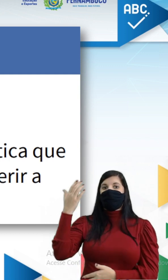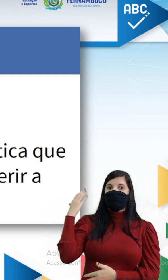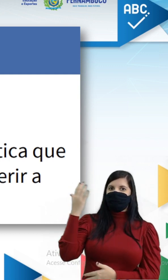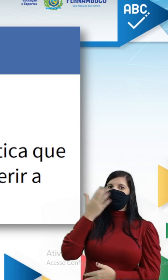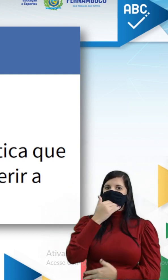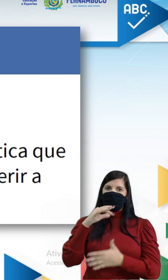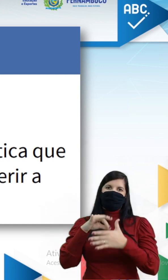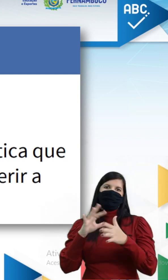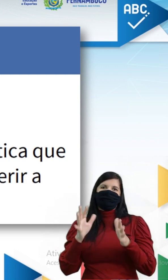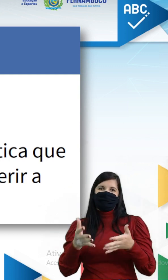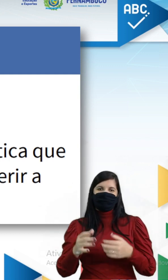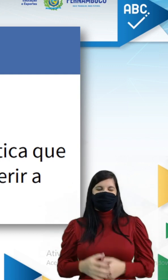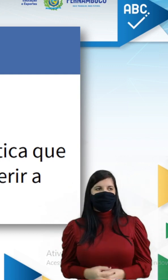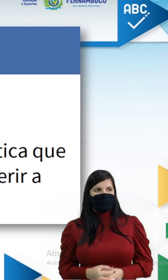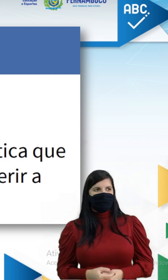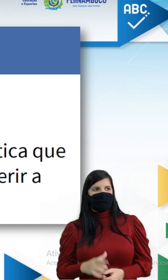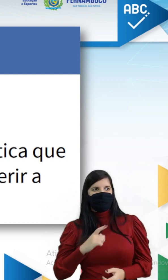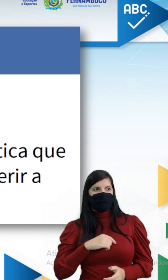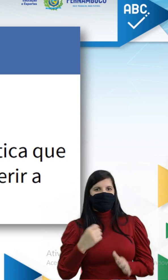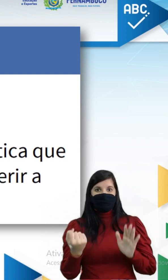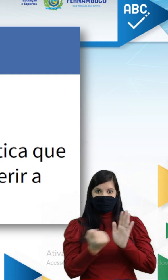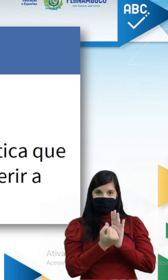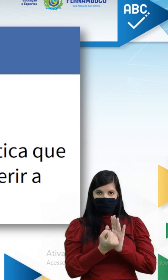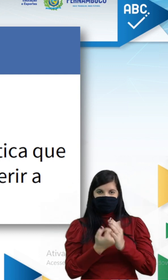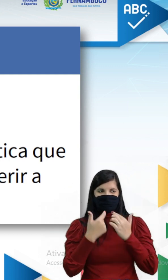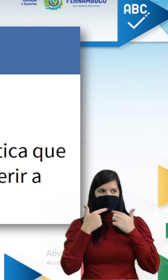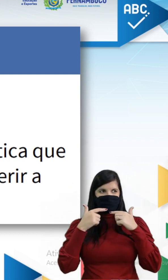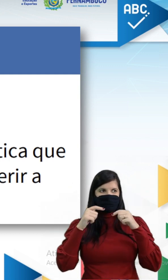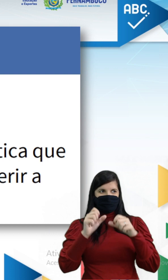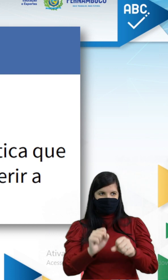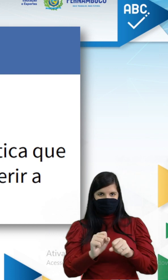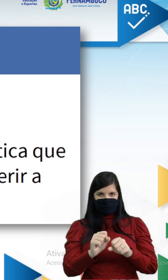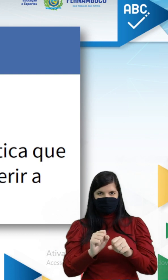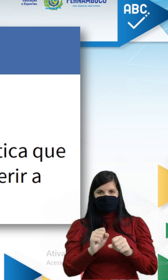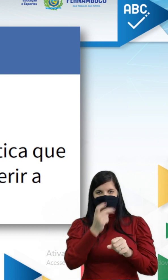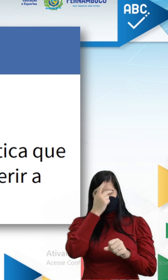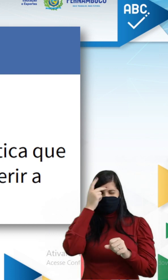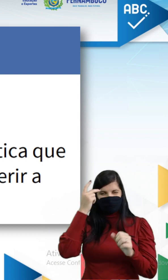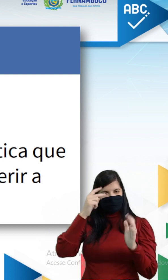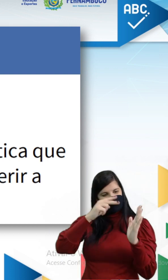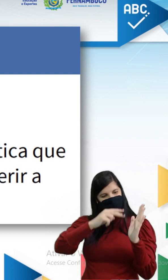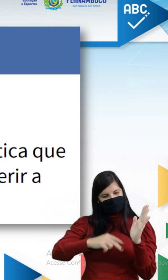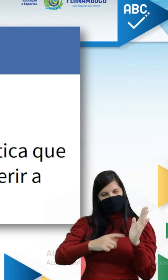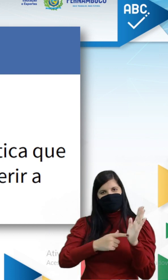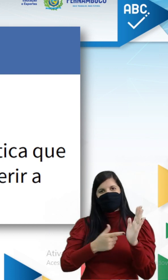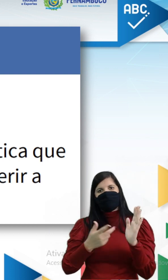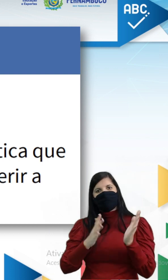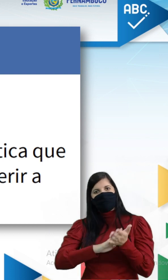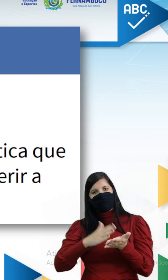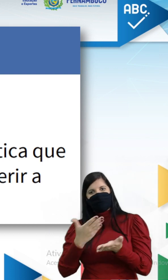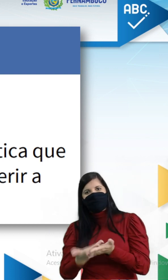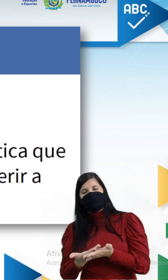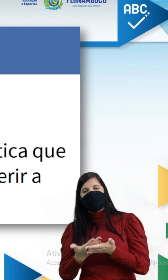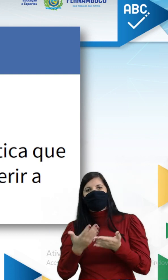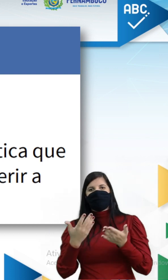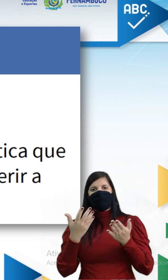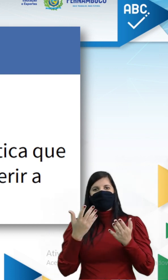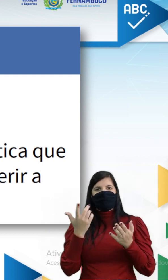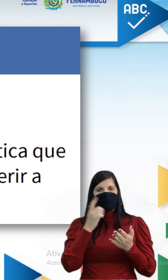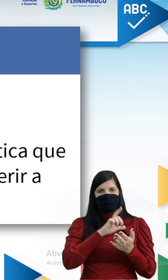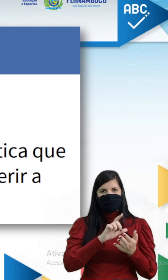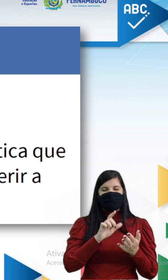O pressuposto possui uma marca linguística que permite ao leitor depreender, interpretar,